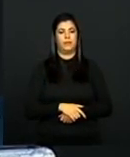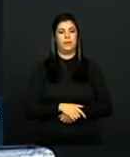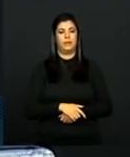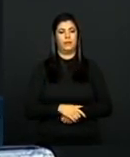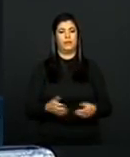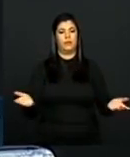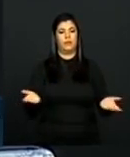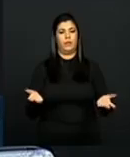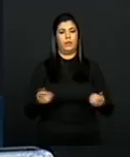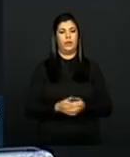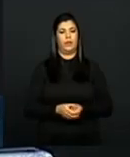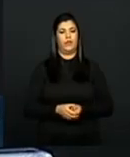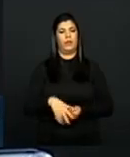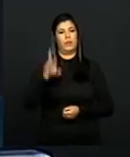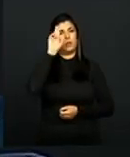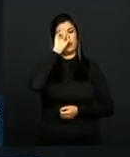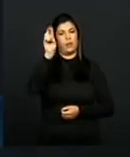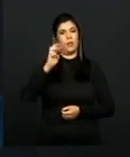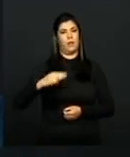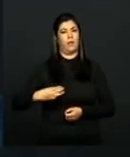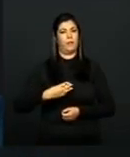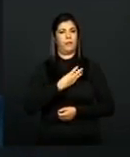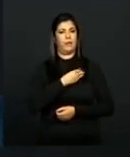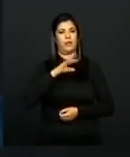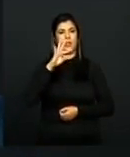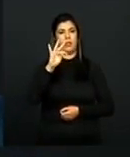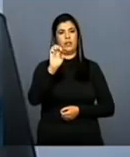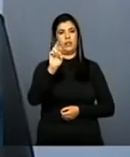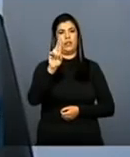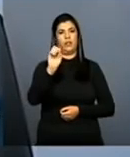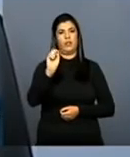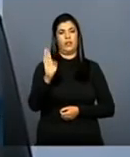Ouviremos agora as palavras da senhora ministra Tereza Campelo.